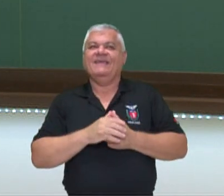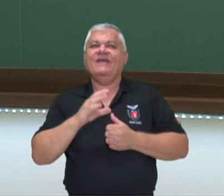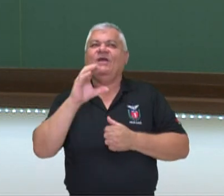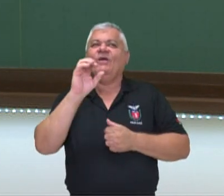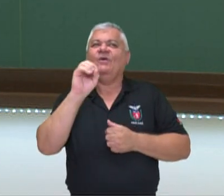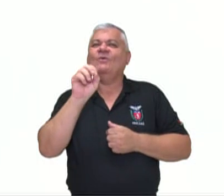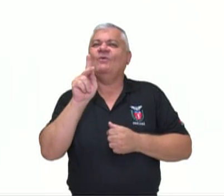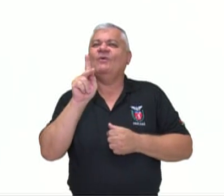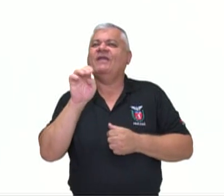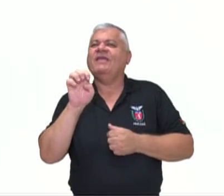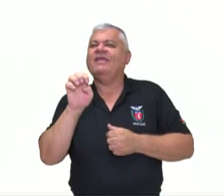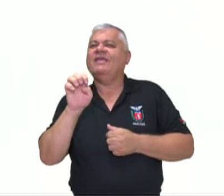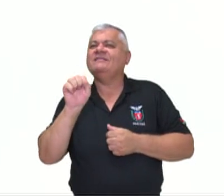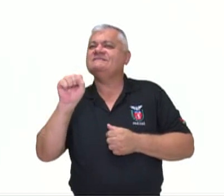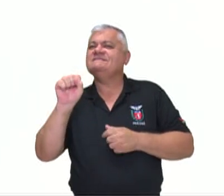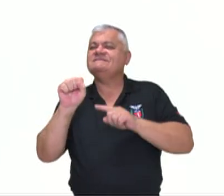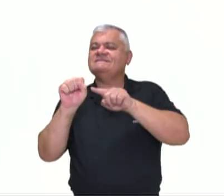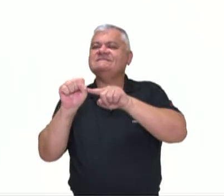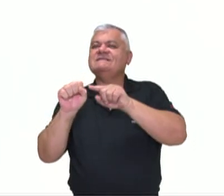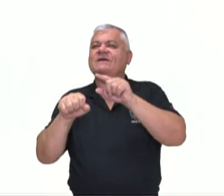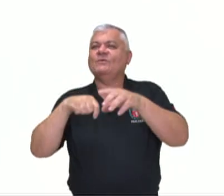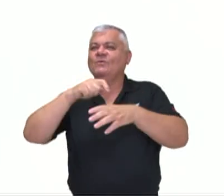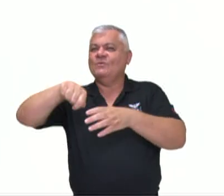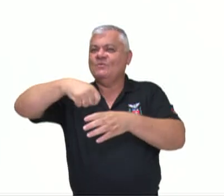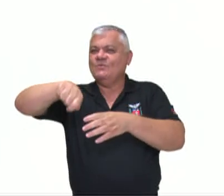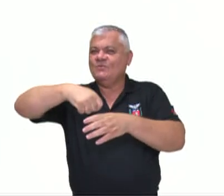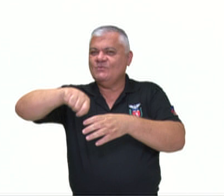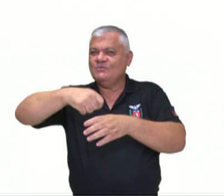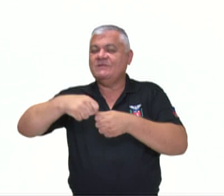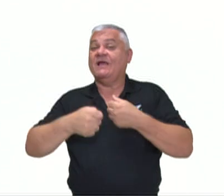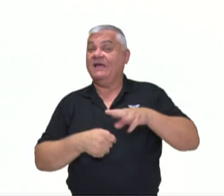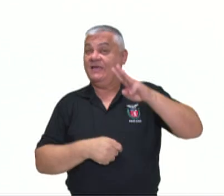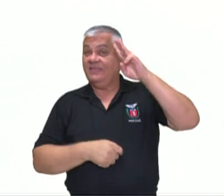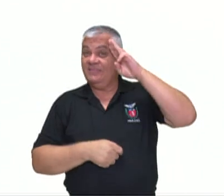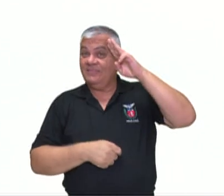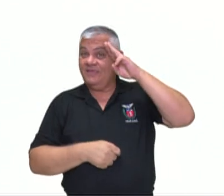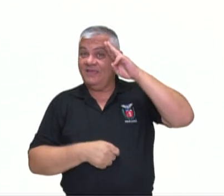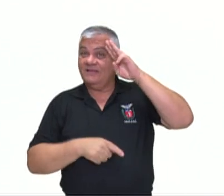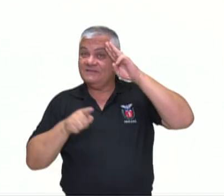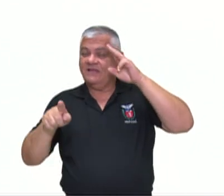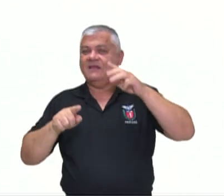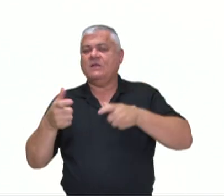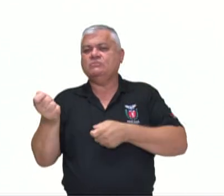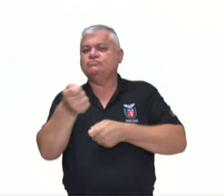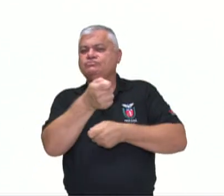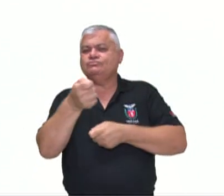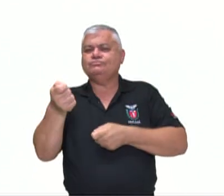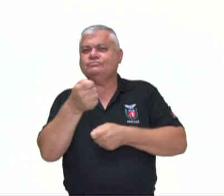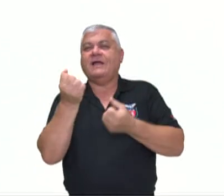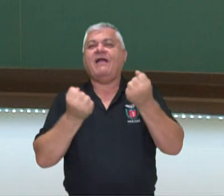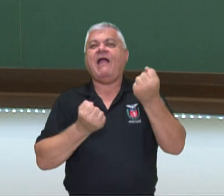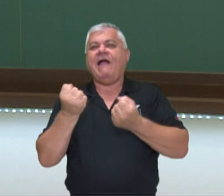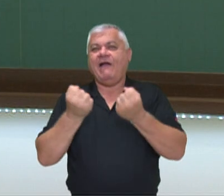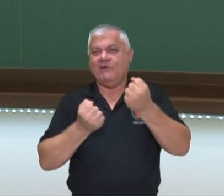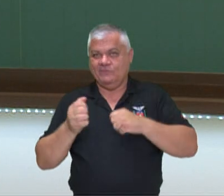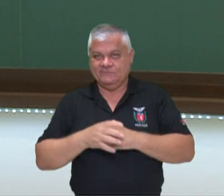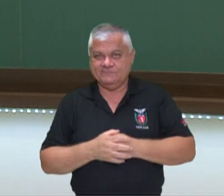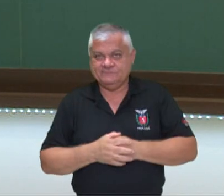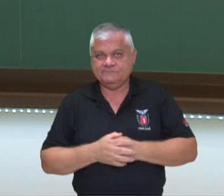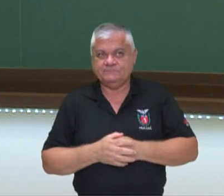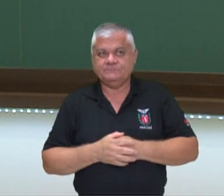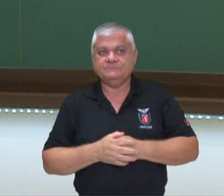e on Tuesday, he washes his car. Nas terças-feiras, ele lava o carro dele. Ok?